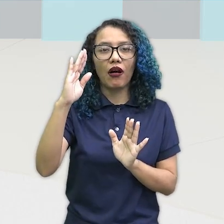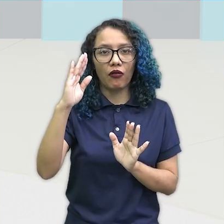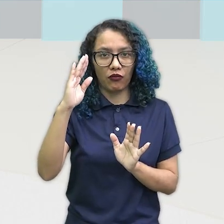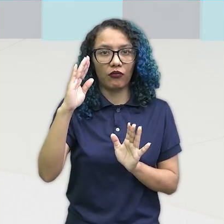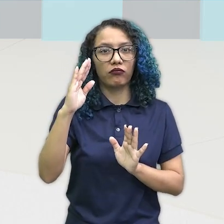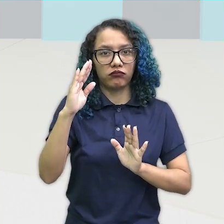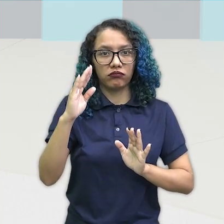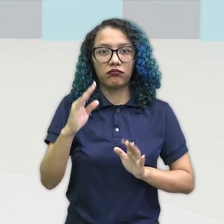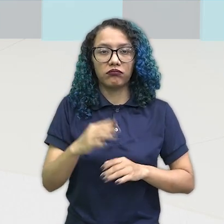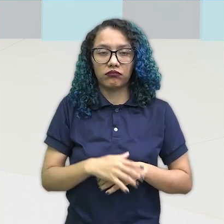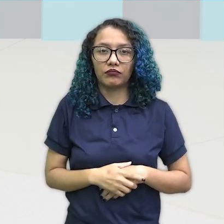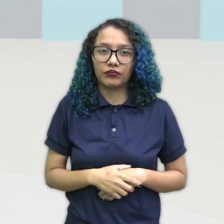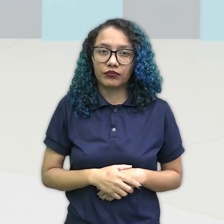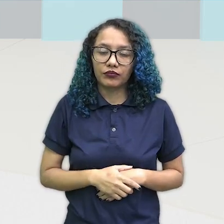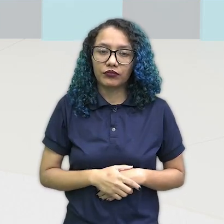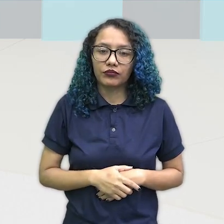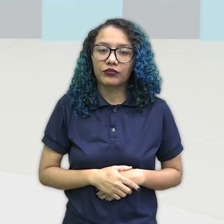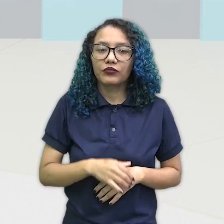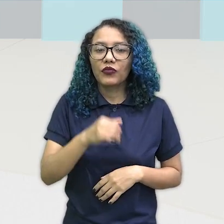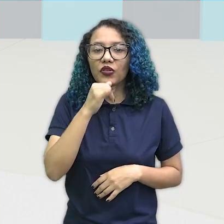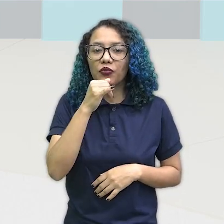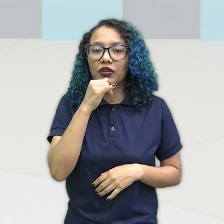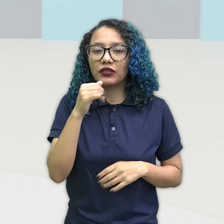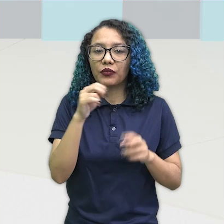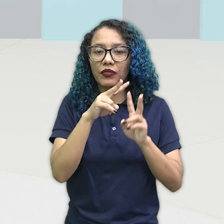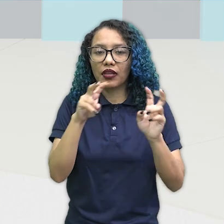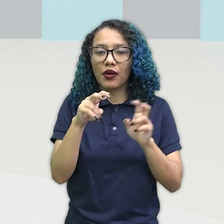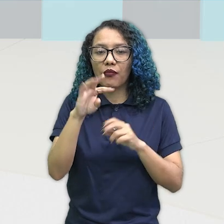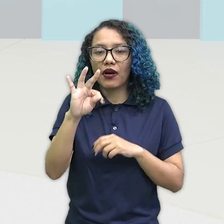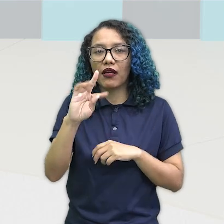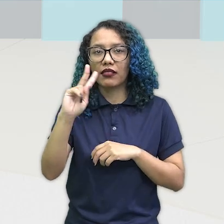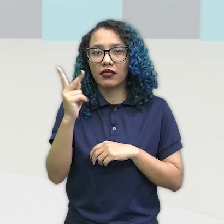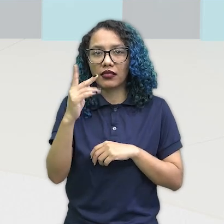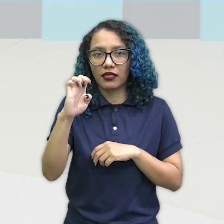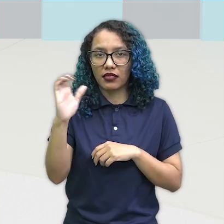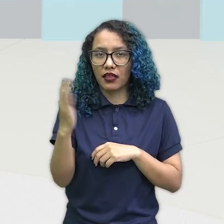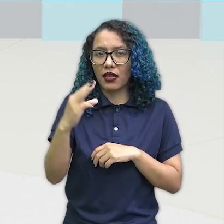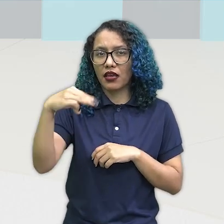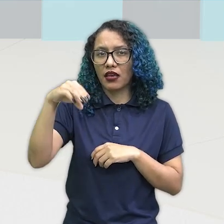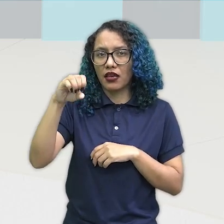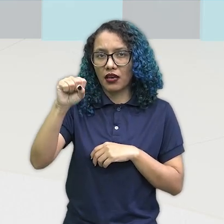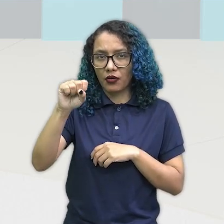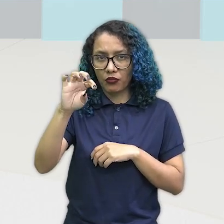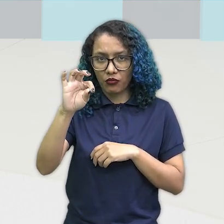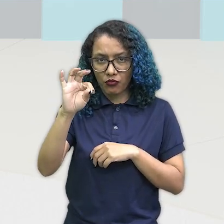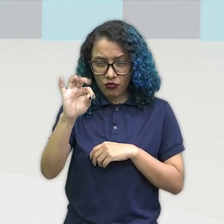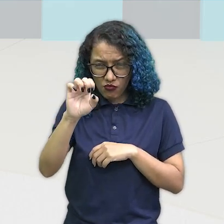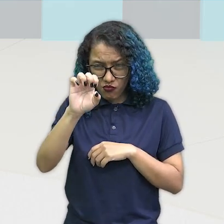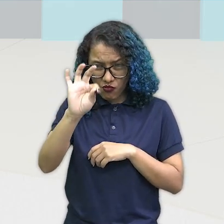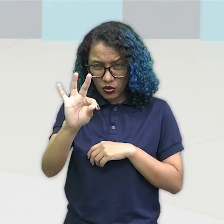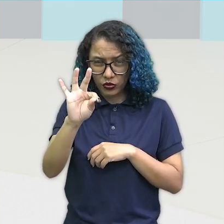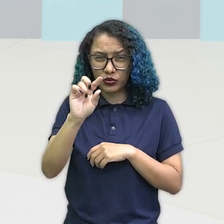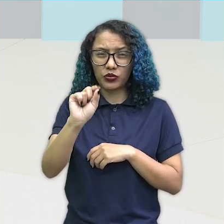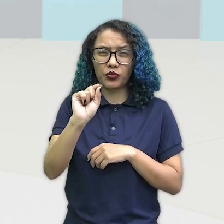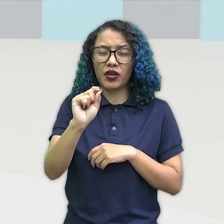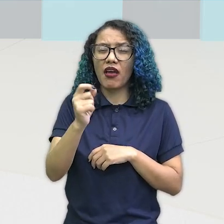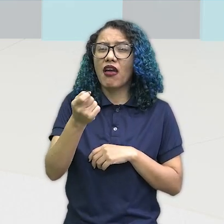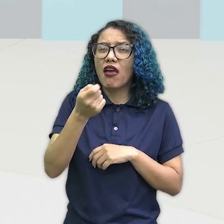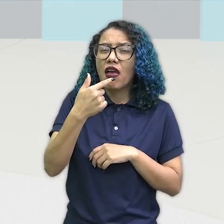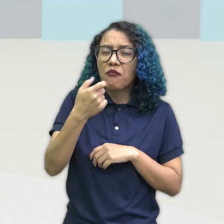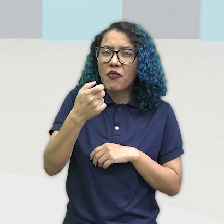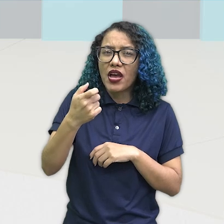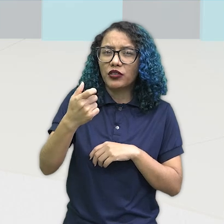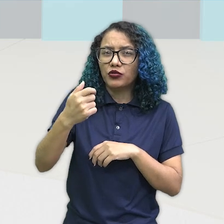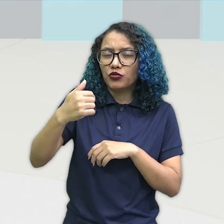sobre um título, né? The most efficient, o mais eficiente, o remédio mais eficiente para a gripe.